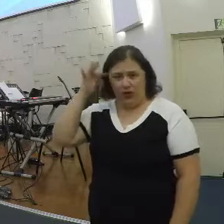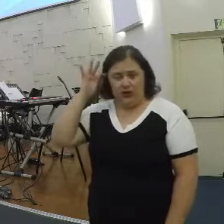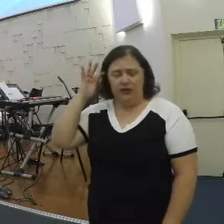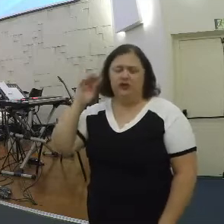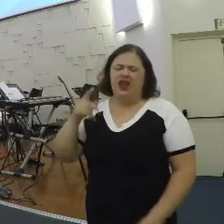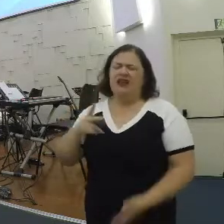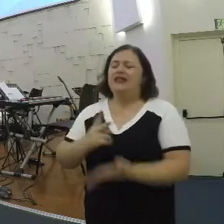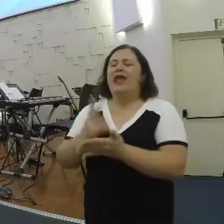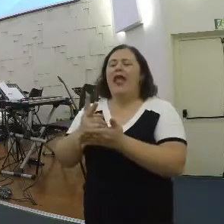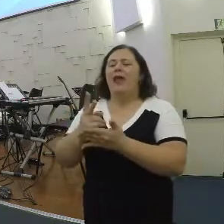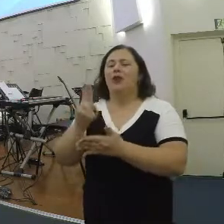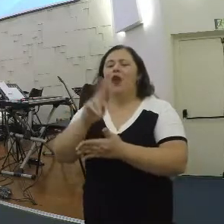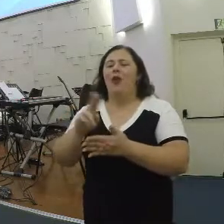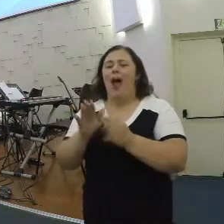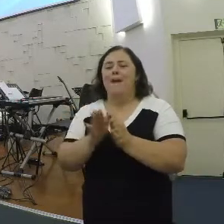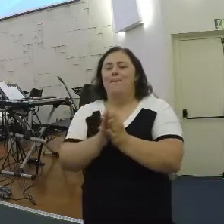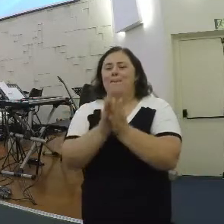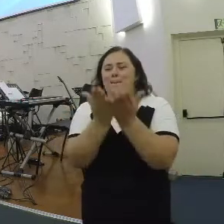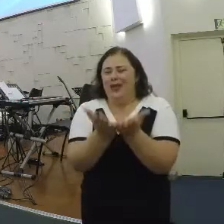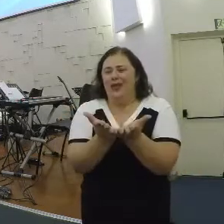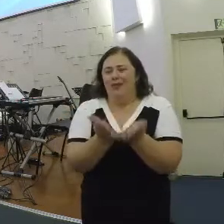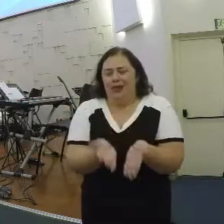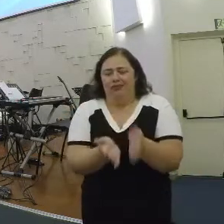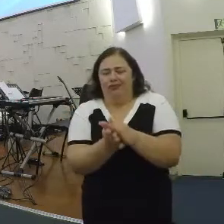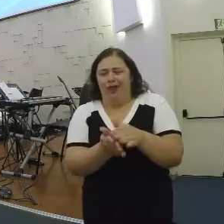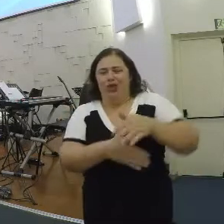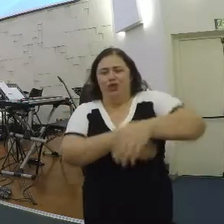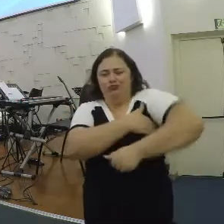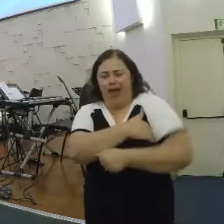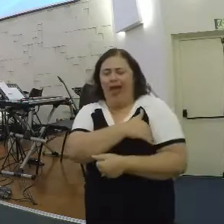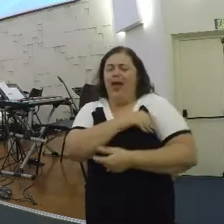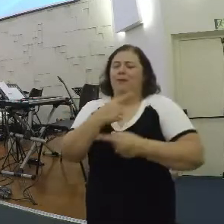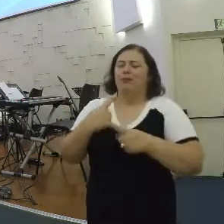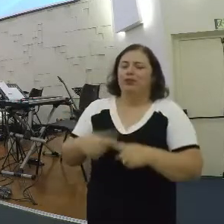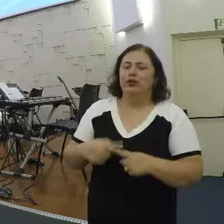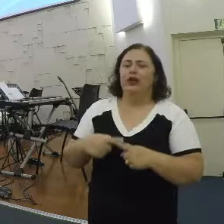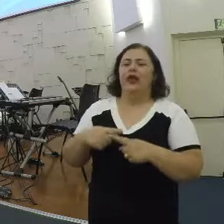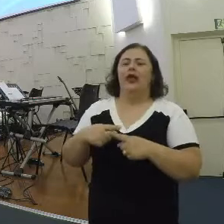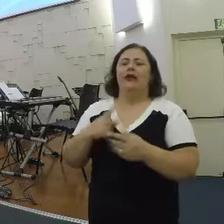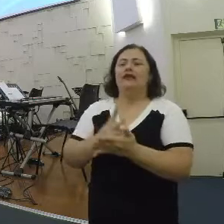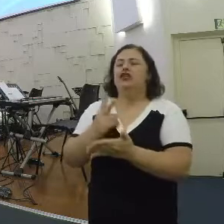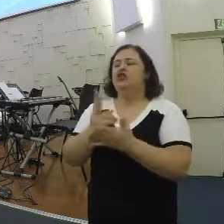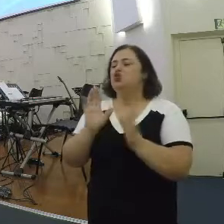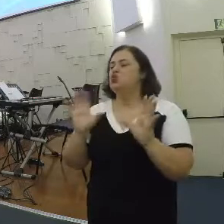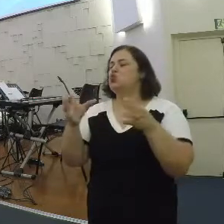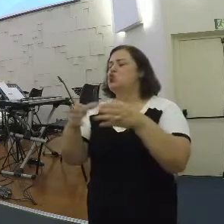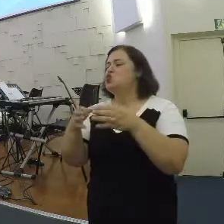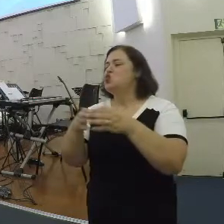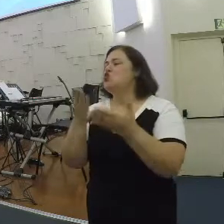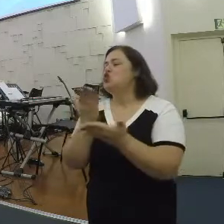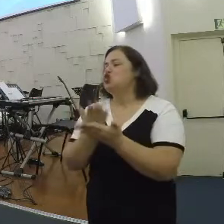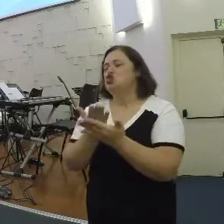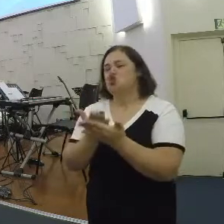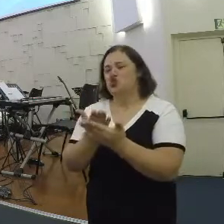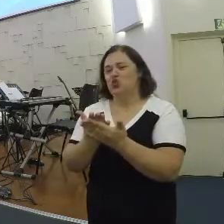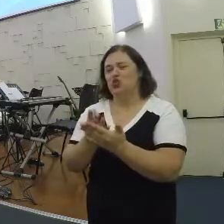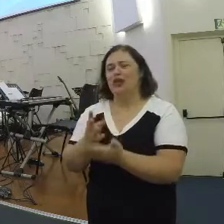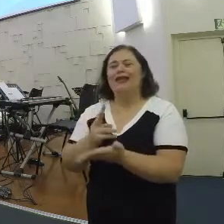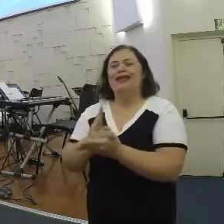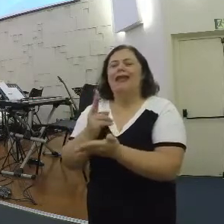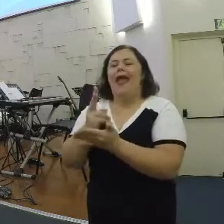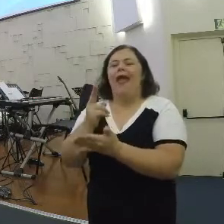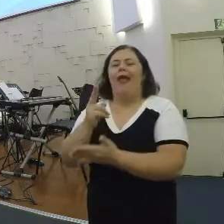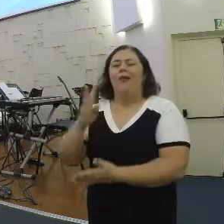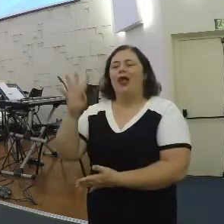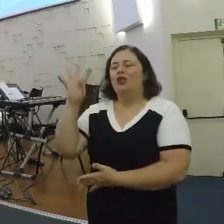porque eu liderava um núcleo de estudos bíblicos na universidade. Toda quarta-feira pela manhã, no pavilhão de aulas teóricas